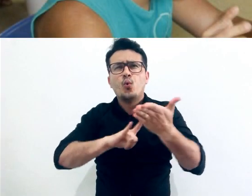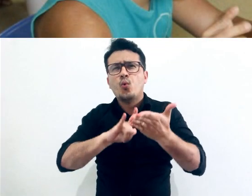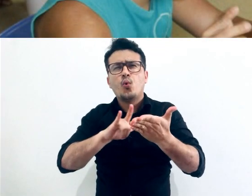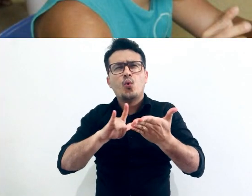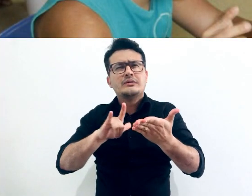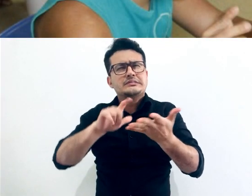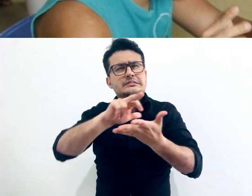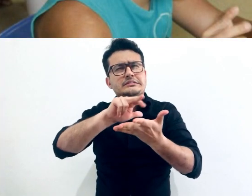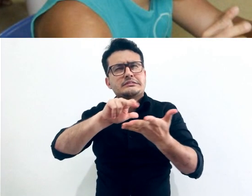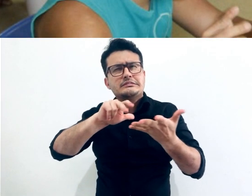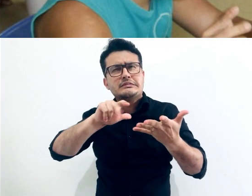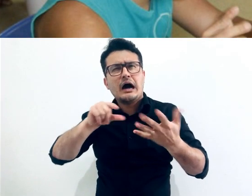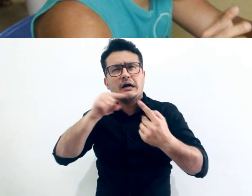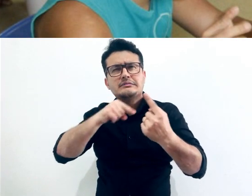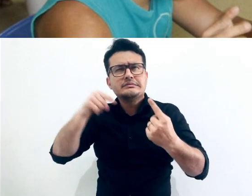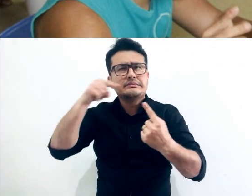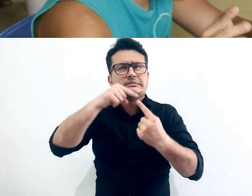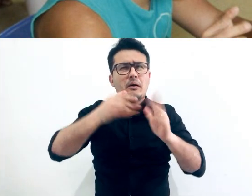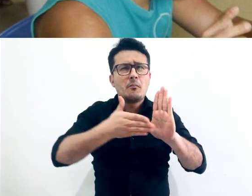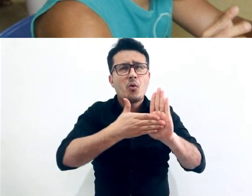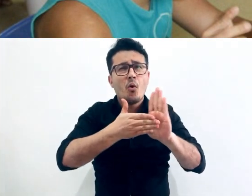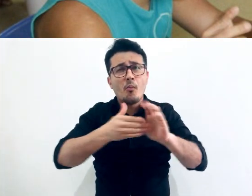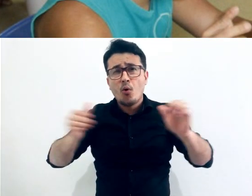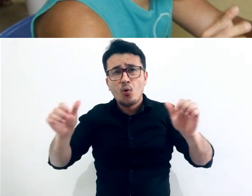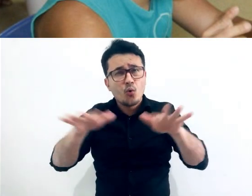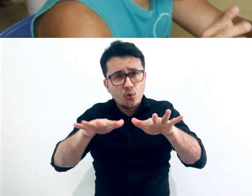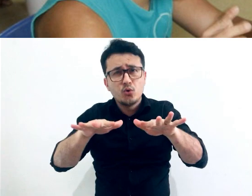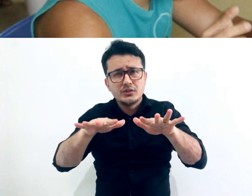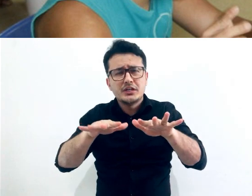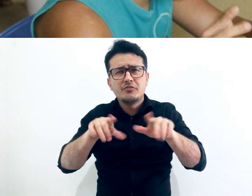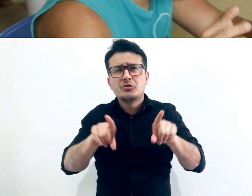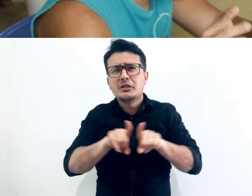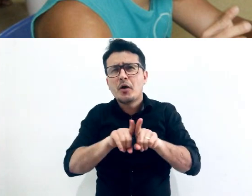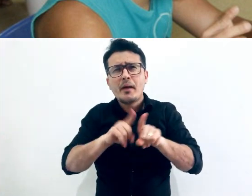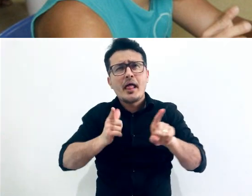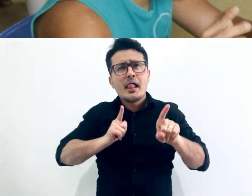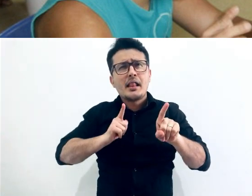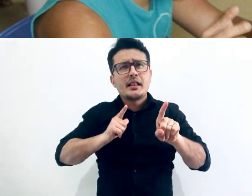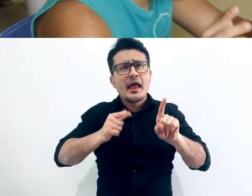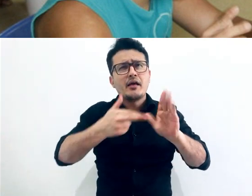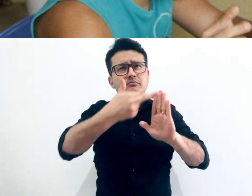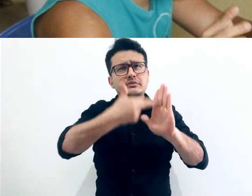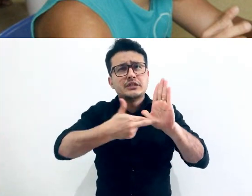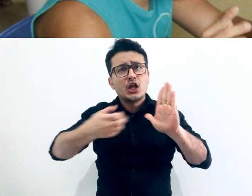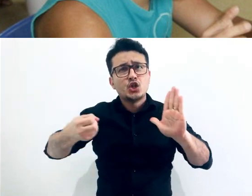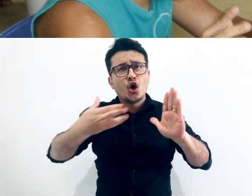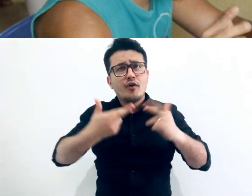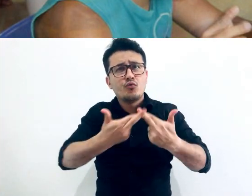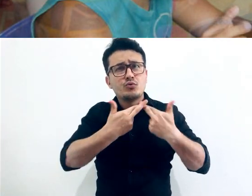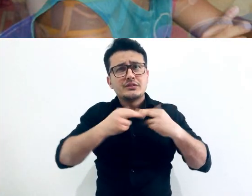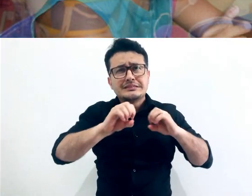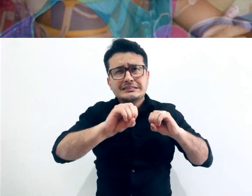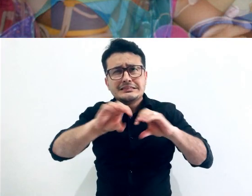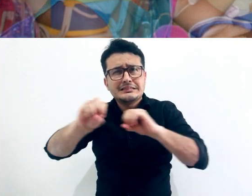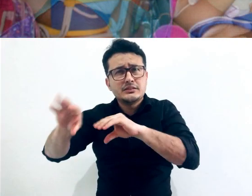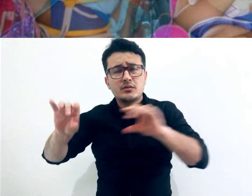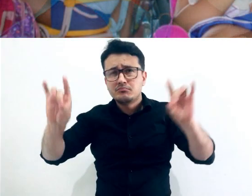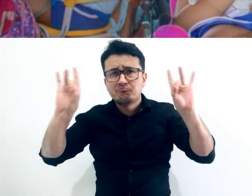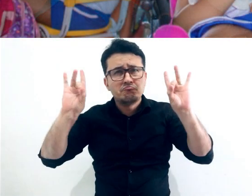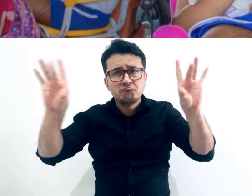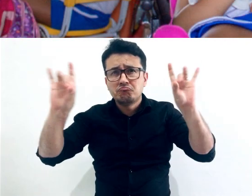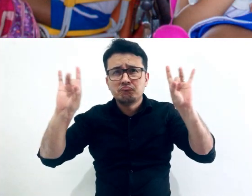Esse documento, entre outras metas e propostas inclusivas, estabelece a nova função da